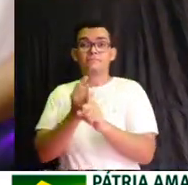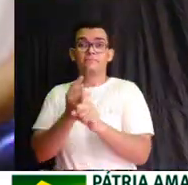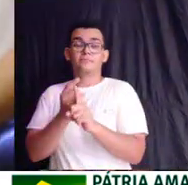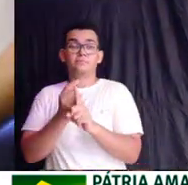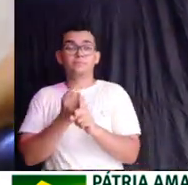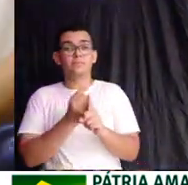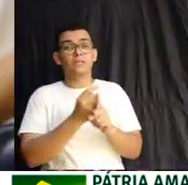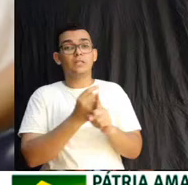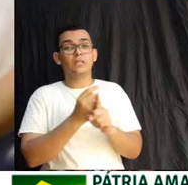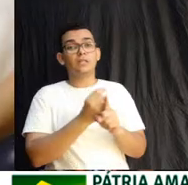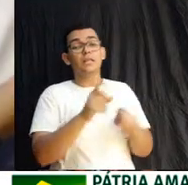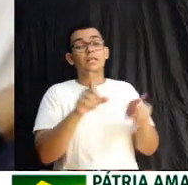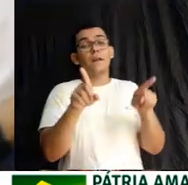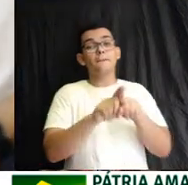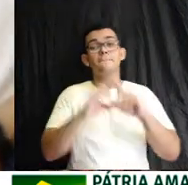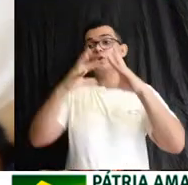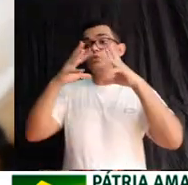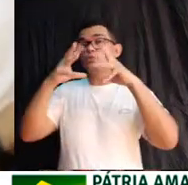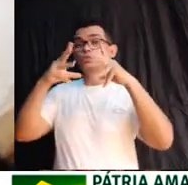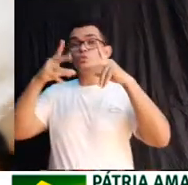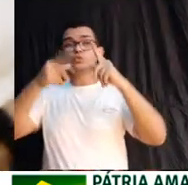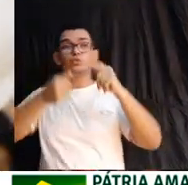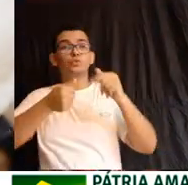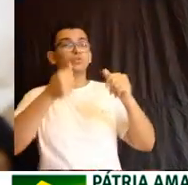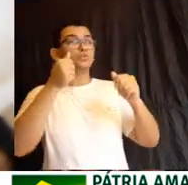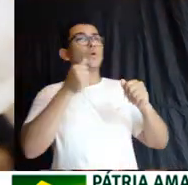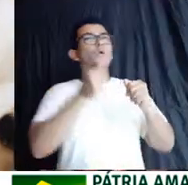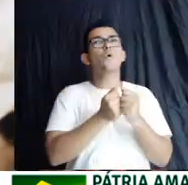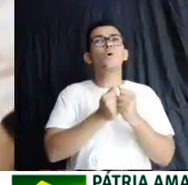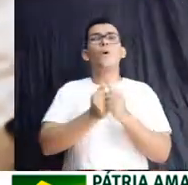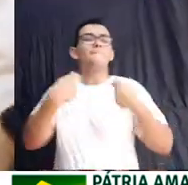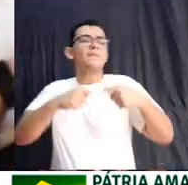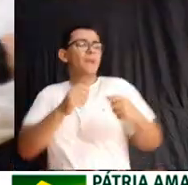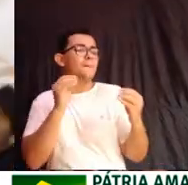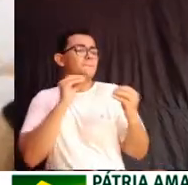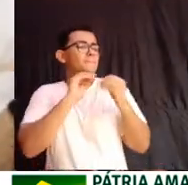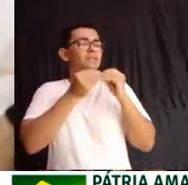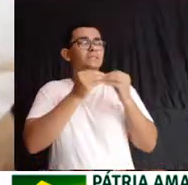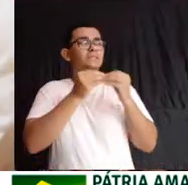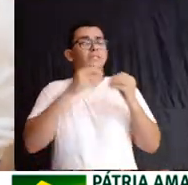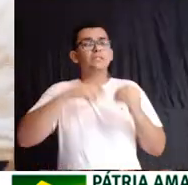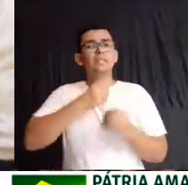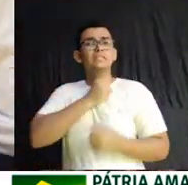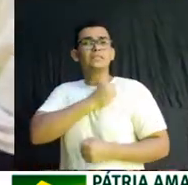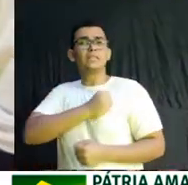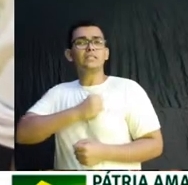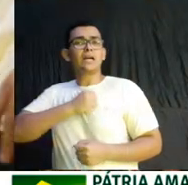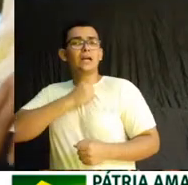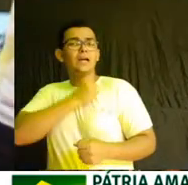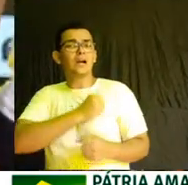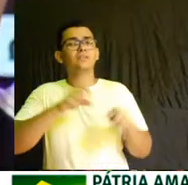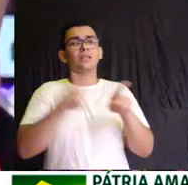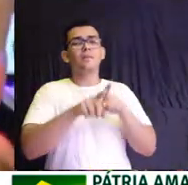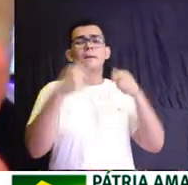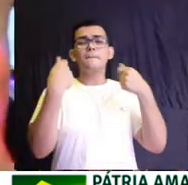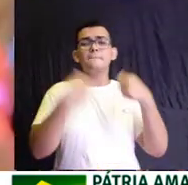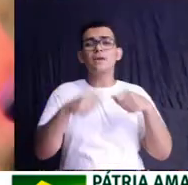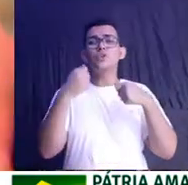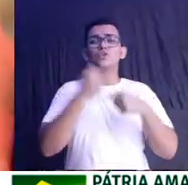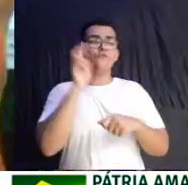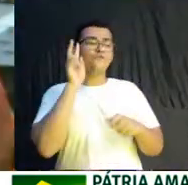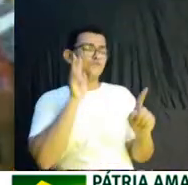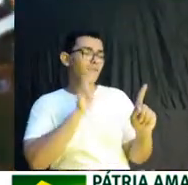os beijos que eu não te dei, a saudade acumulando, já nem sei até